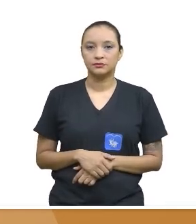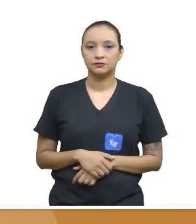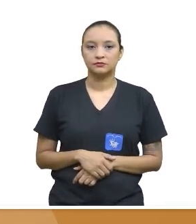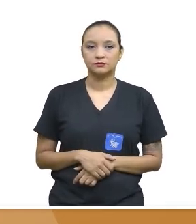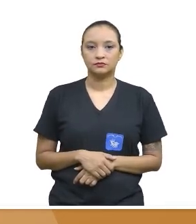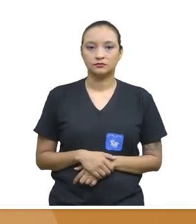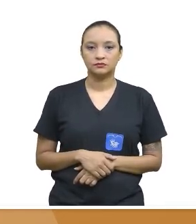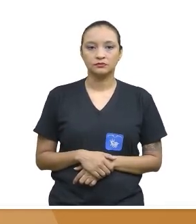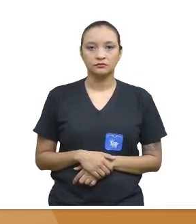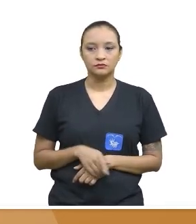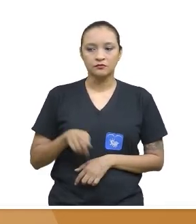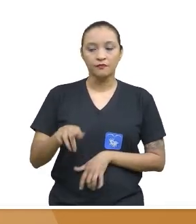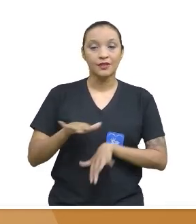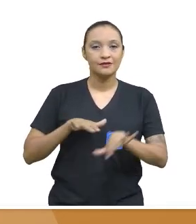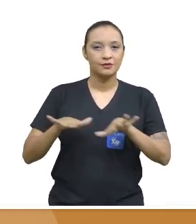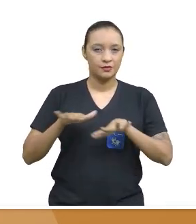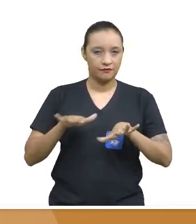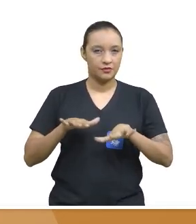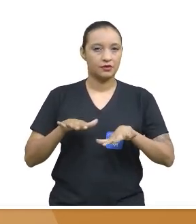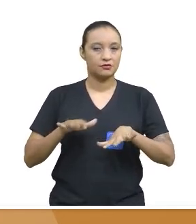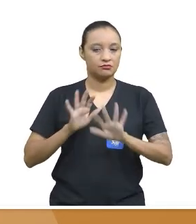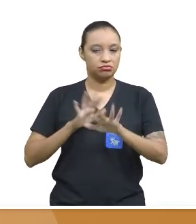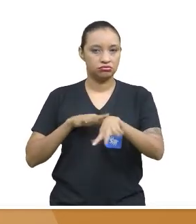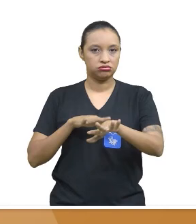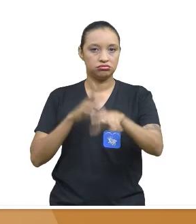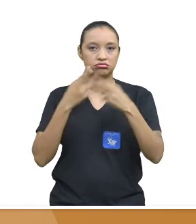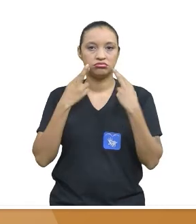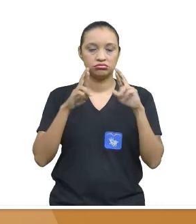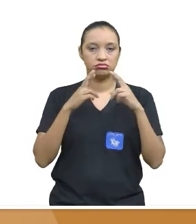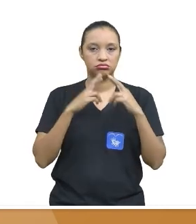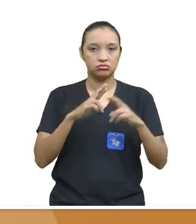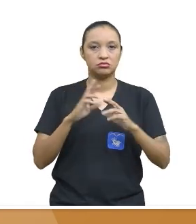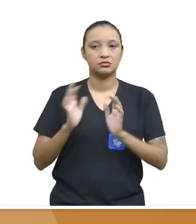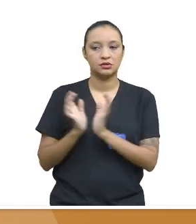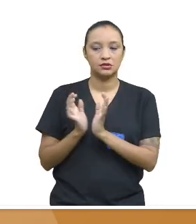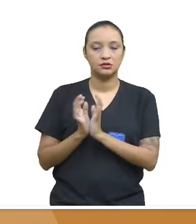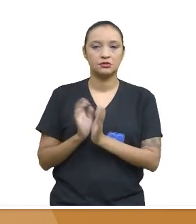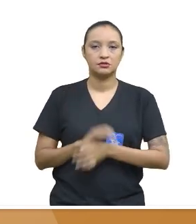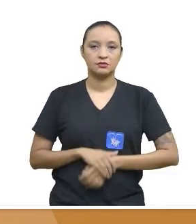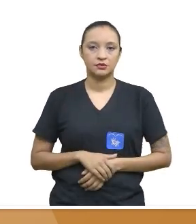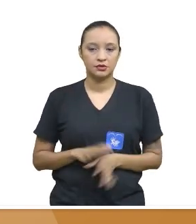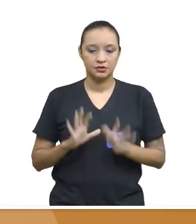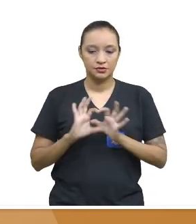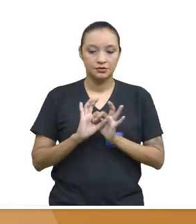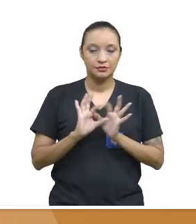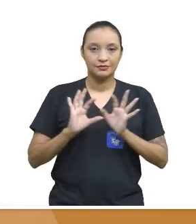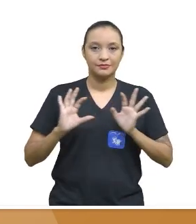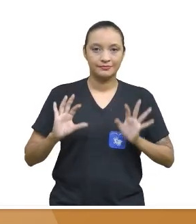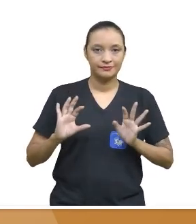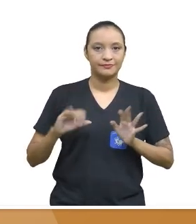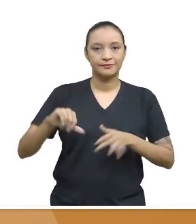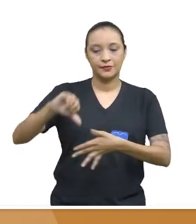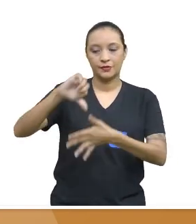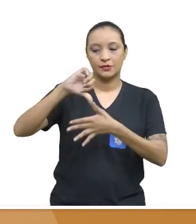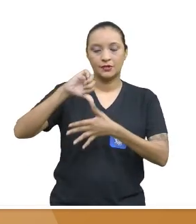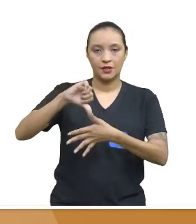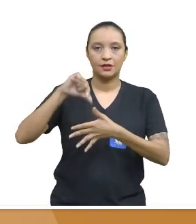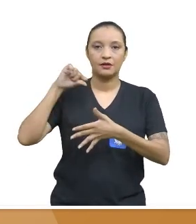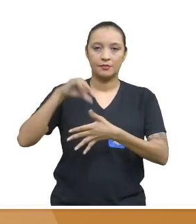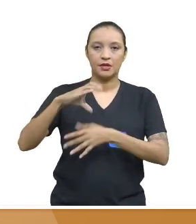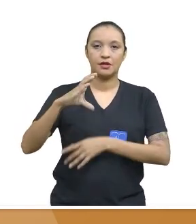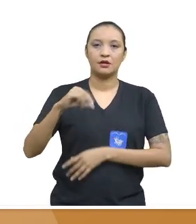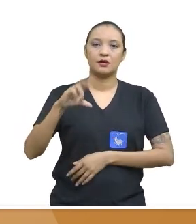desse grande movimento, tá? Desse grande movimento de libertação da América